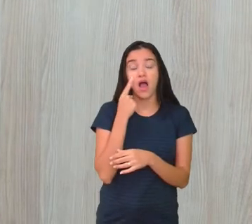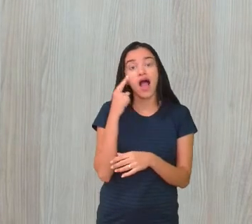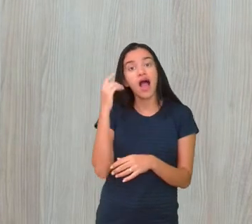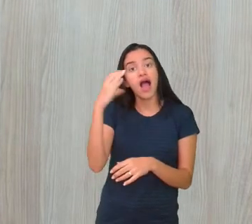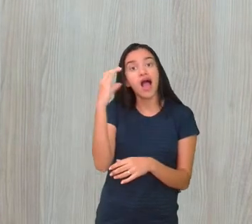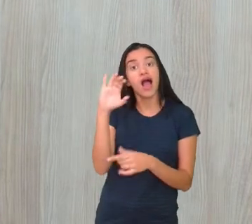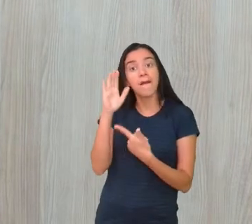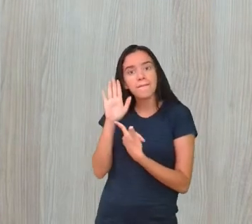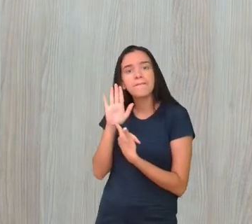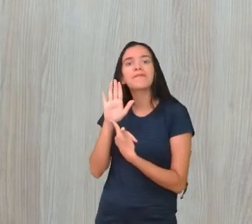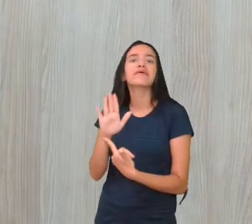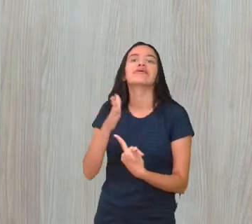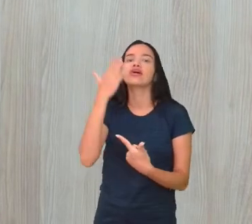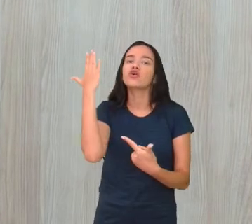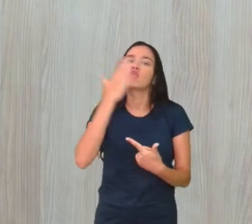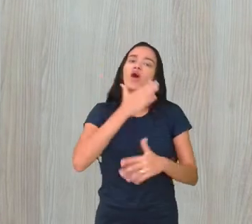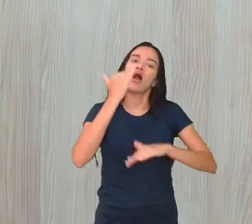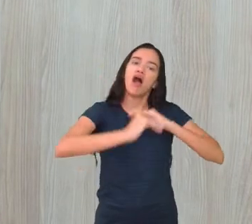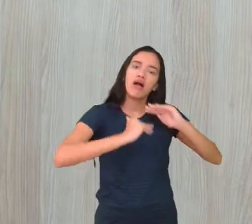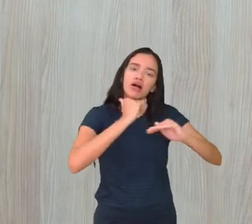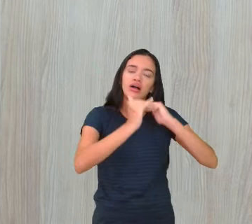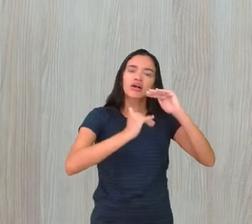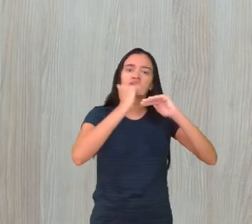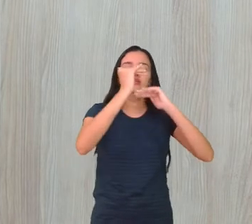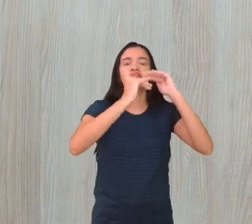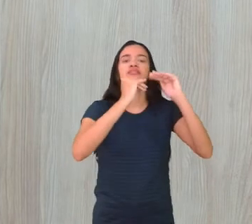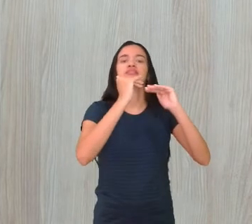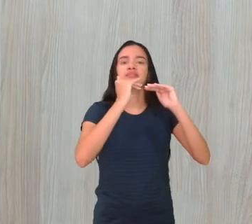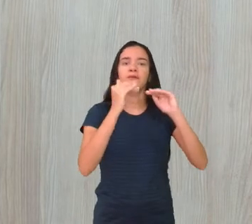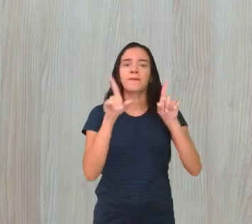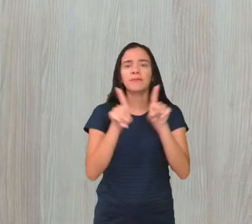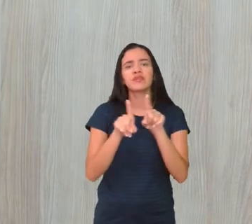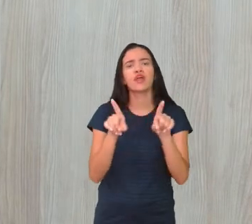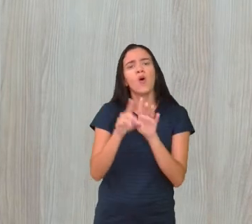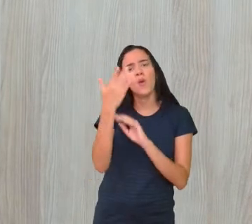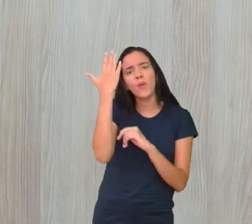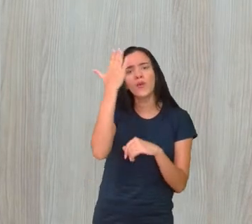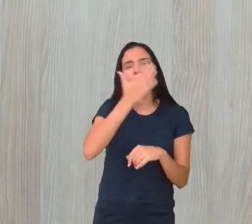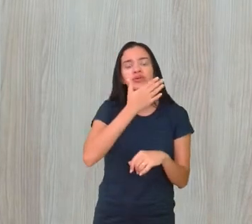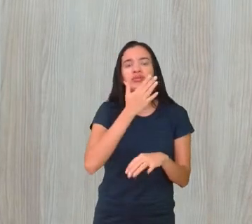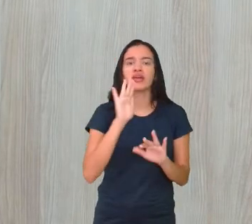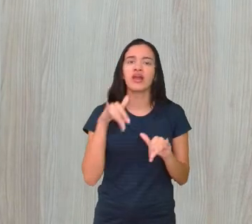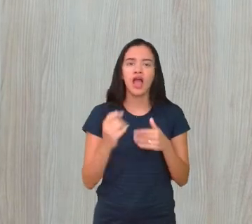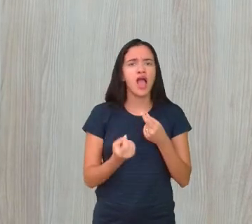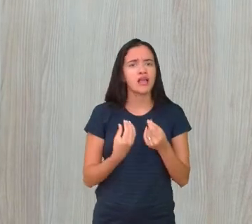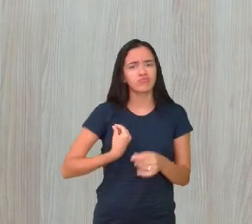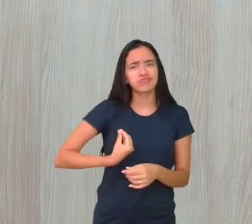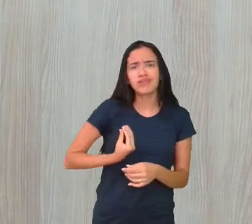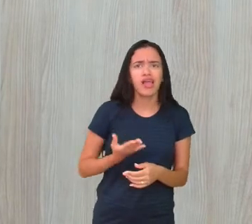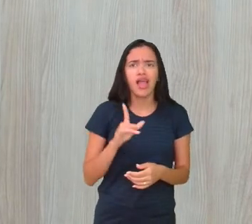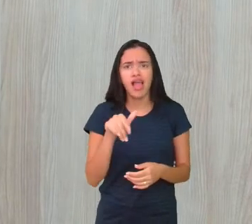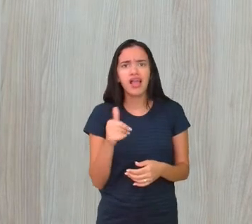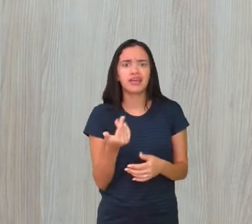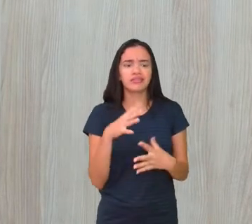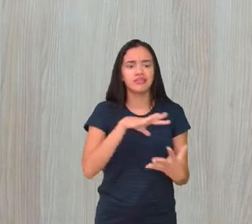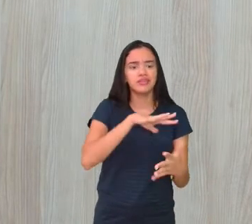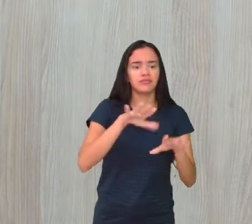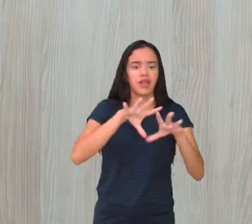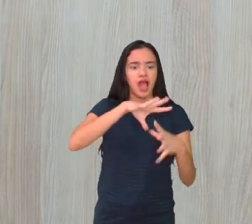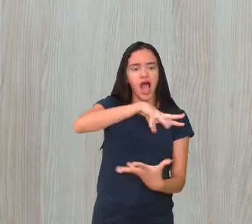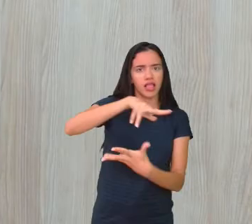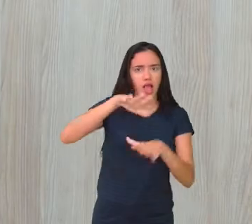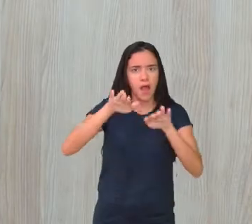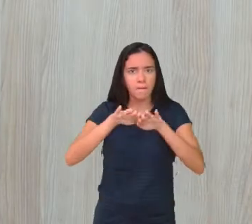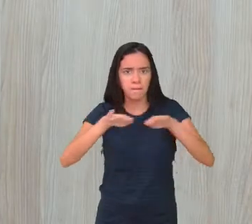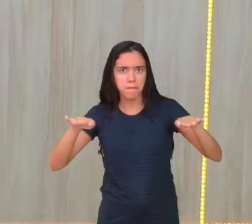mostra, comprova, né? A evolução toda aí científica já comprovou que não existe essa questão de terra plana, né? Plana,